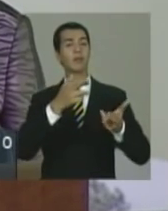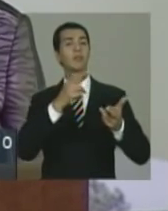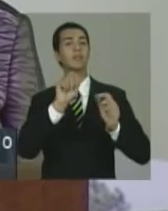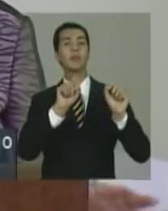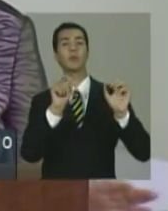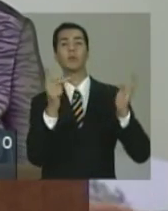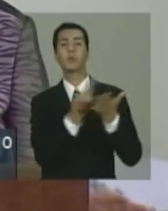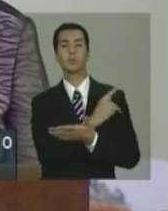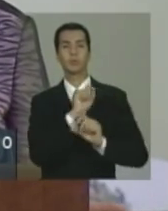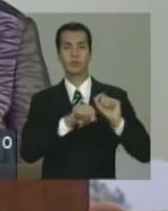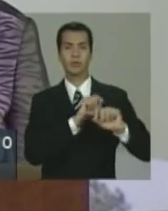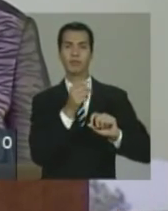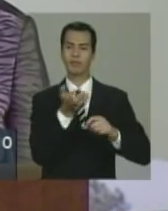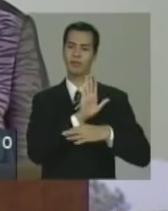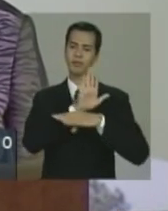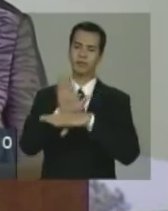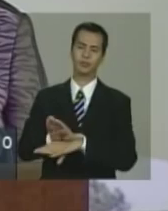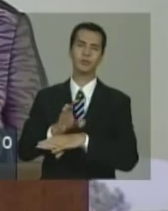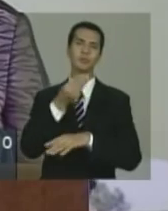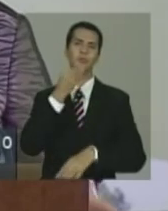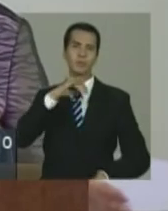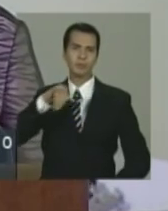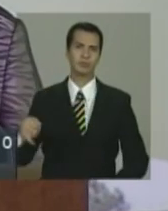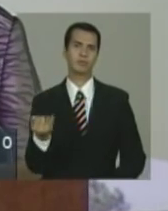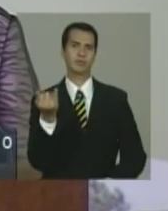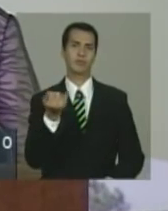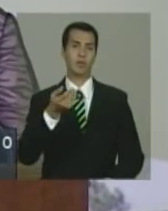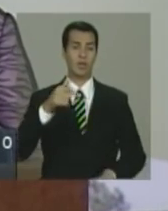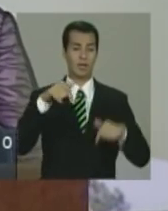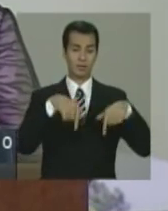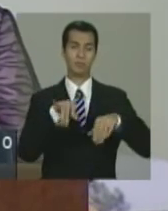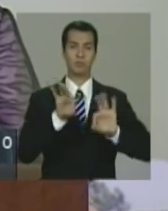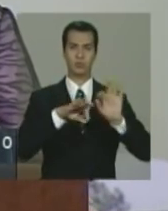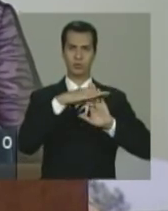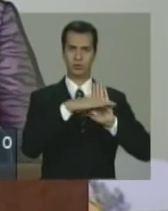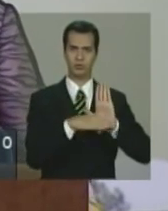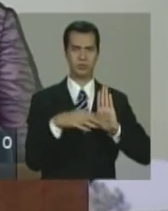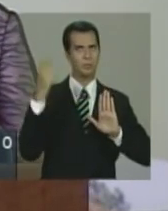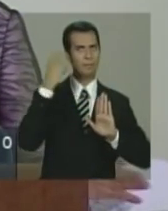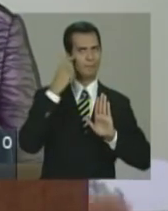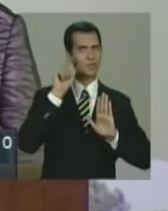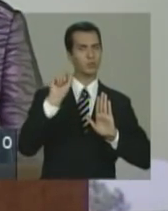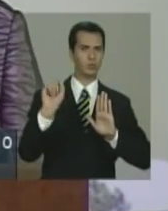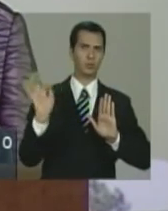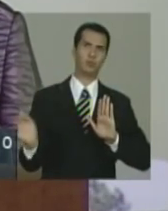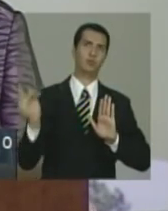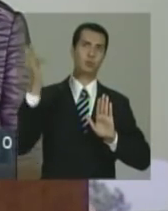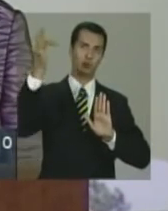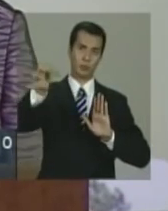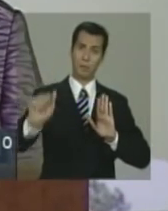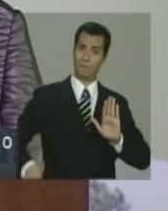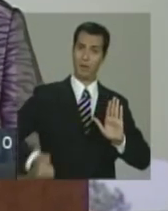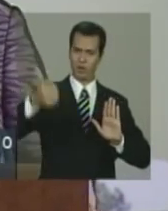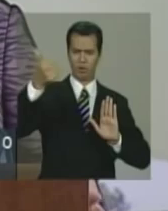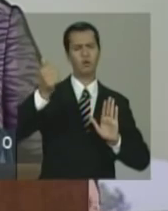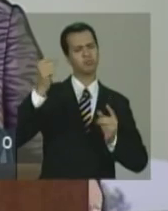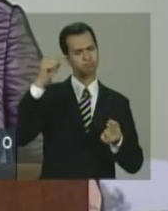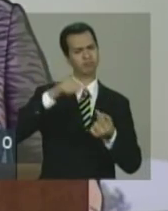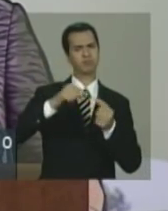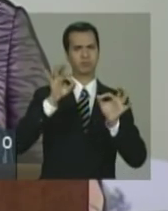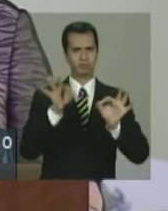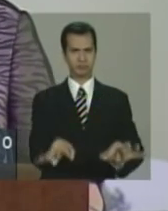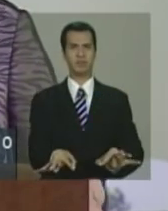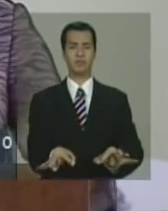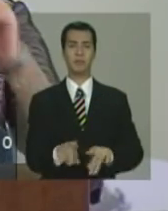oportunidades. Nós estamos com esse programa não apostando só no dia de amanhã. Estamos apostando no dia de amanhã, sim.